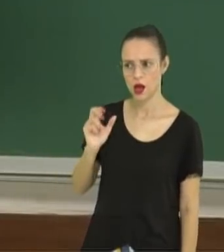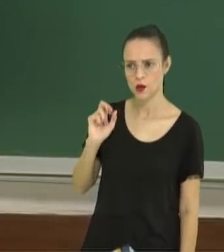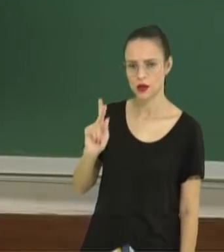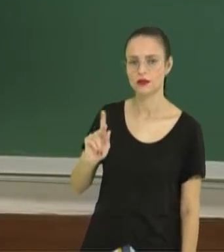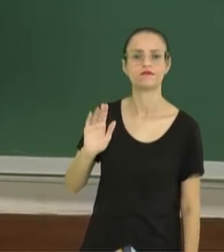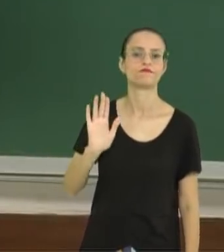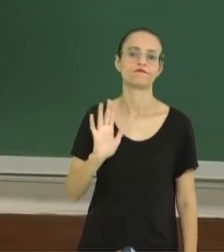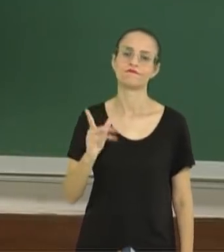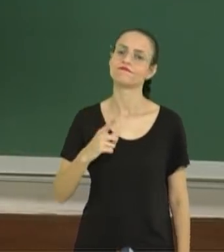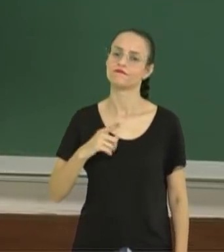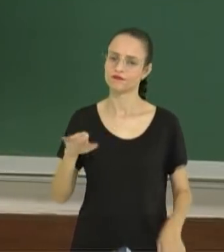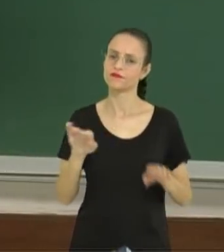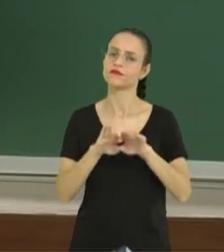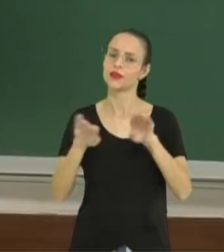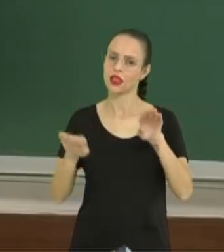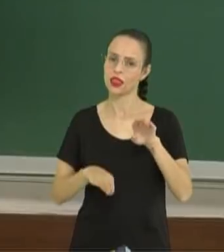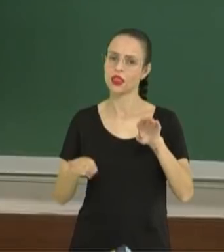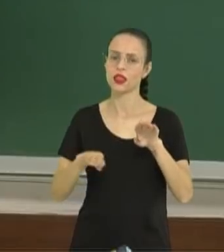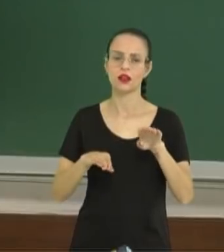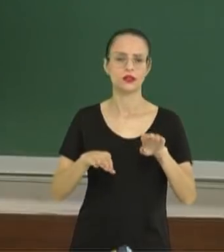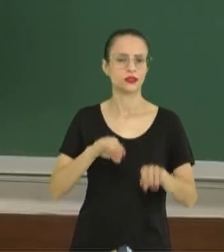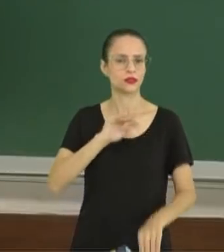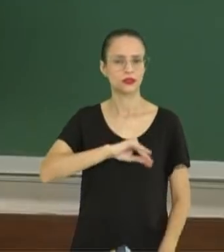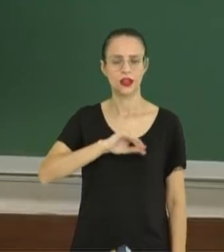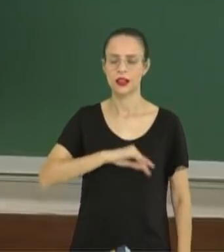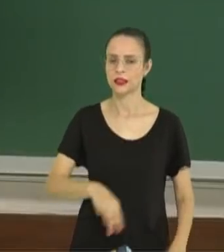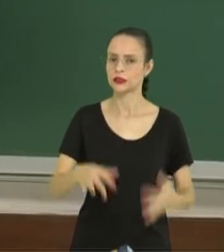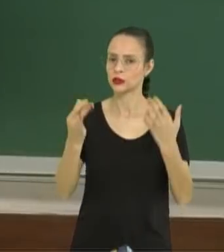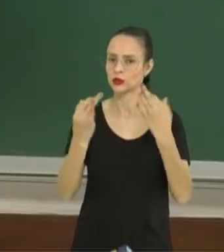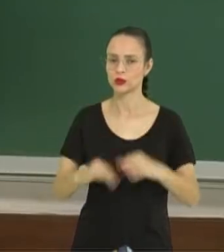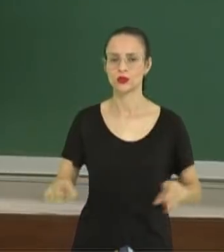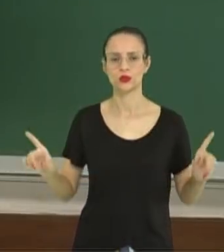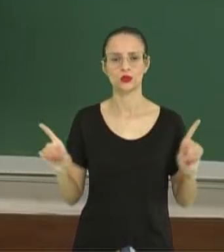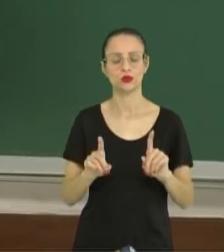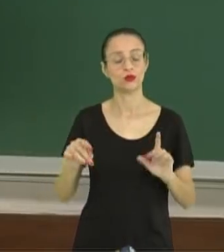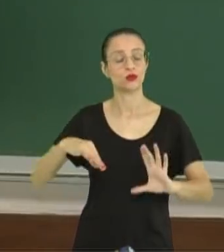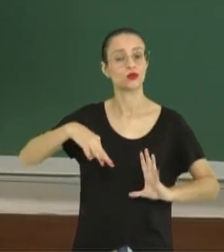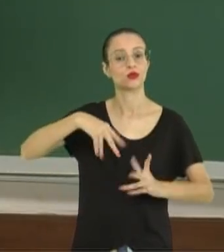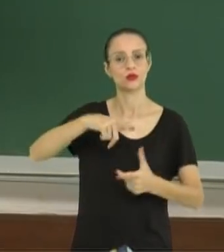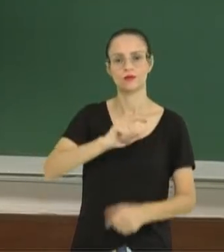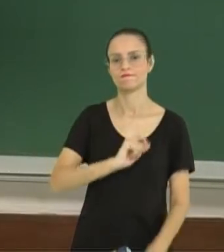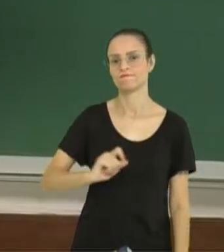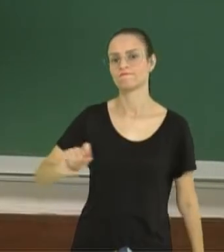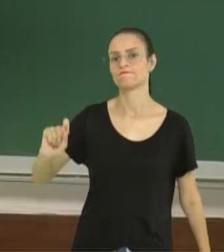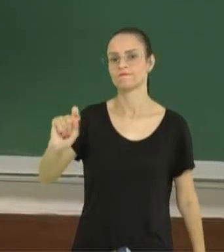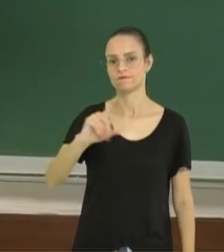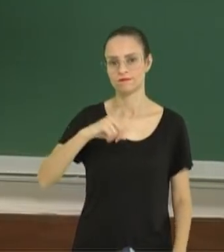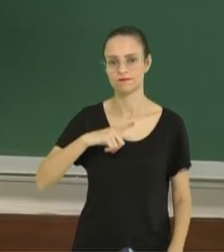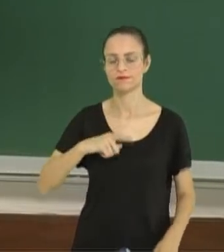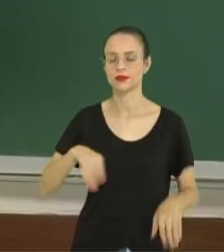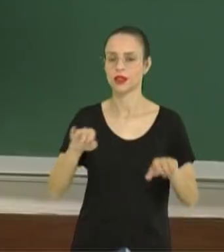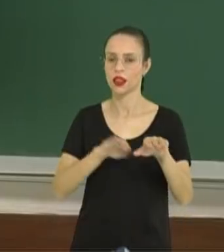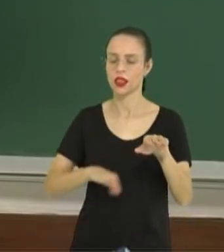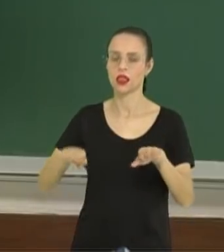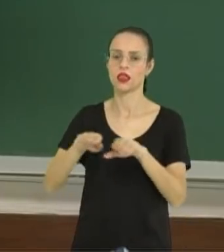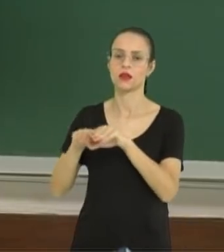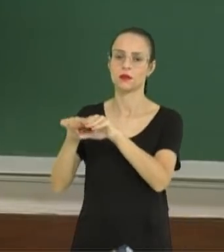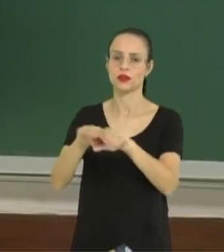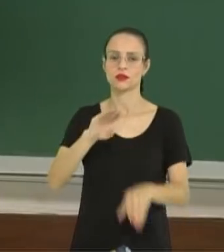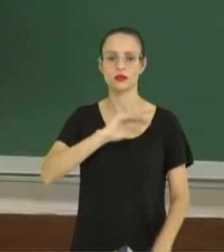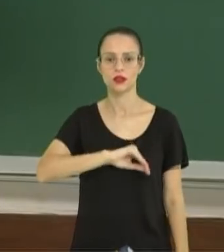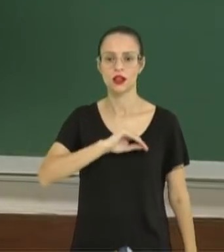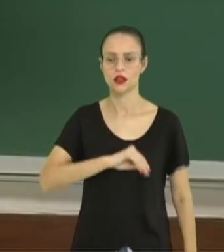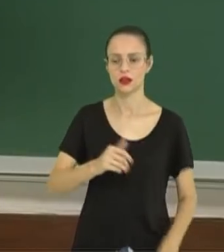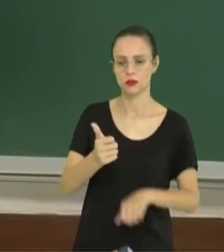temos defasagens salariais, né, problemas enfrentados no mundo inteiro, né, em relação à equiparação de salário, o quanto